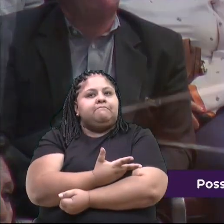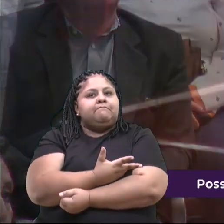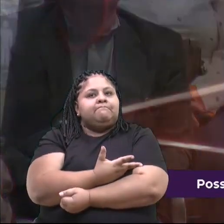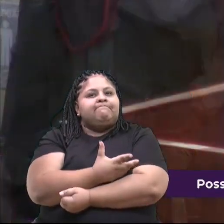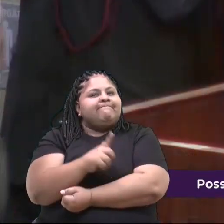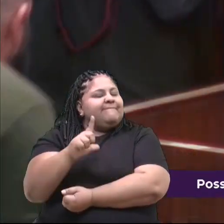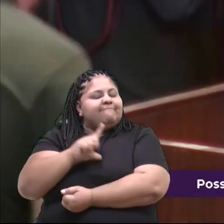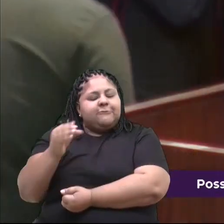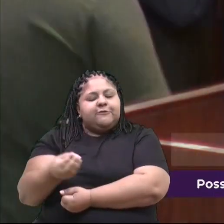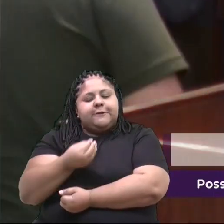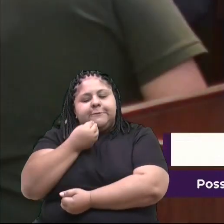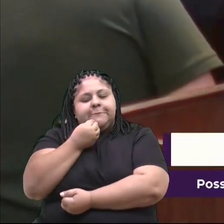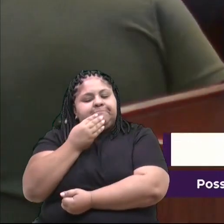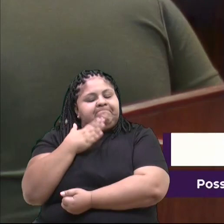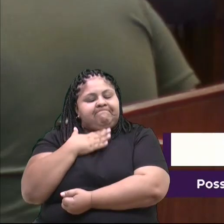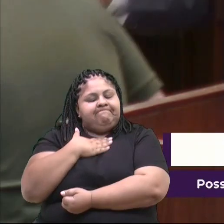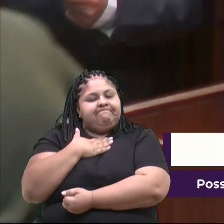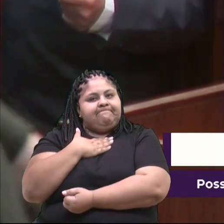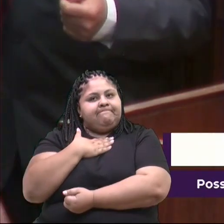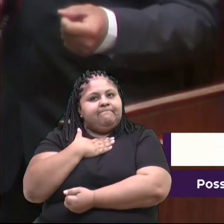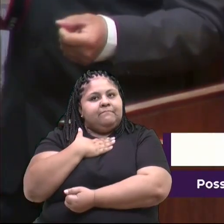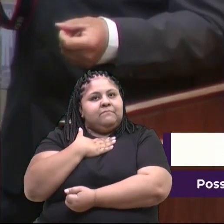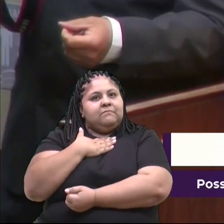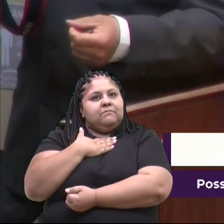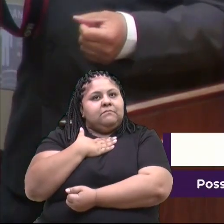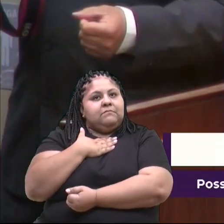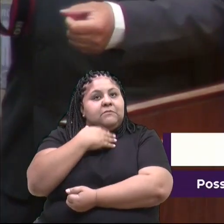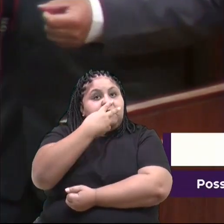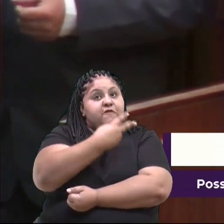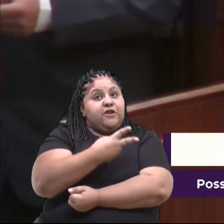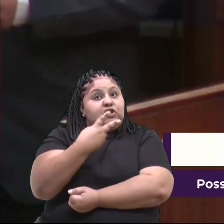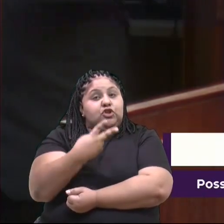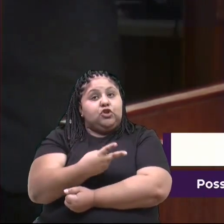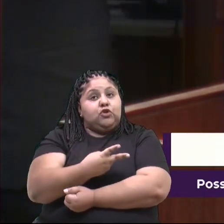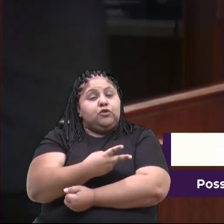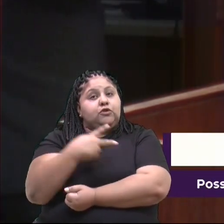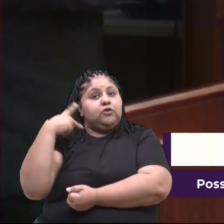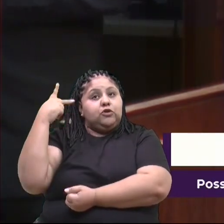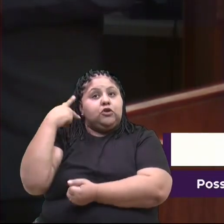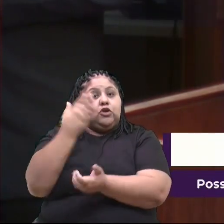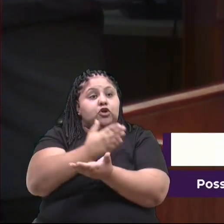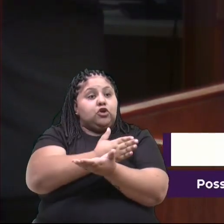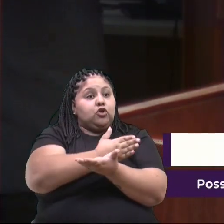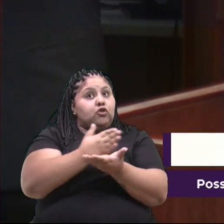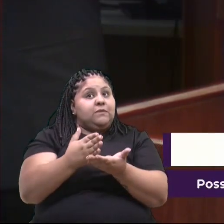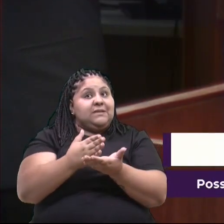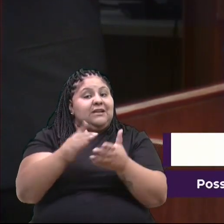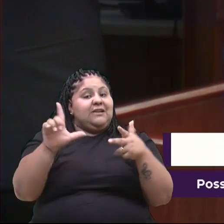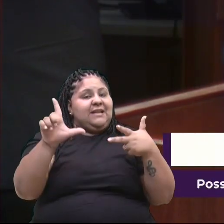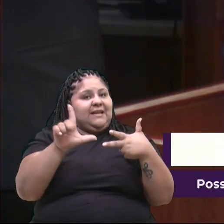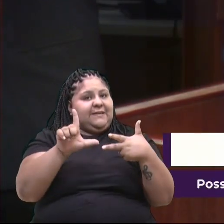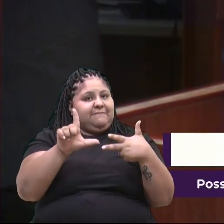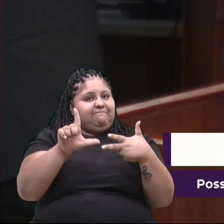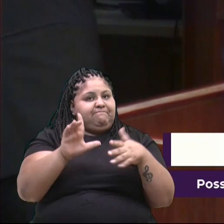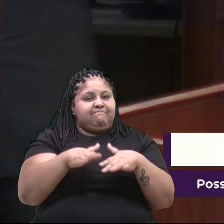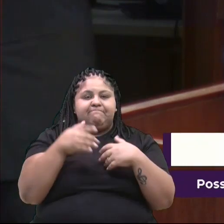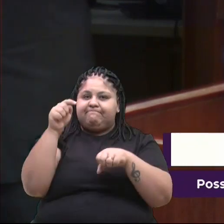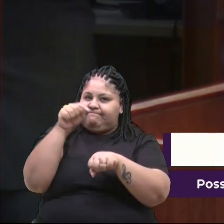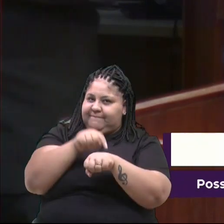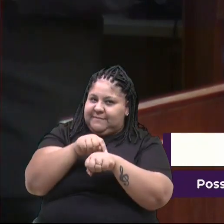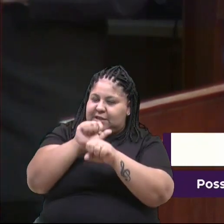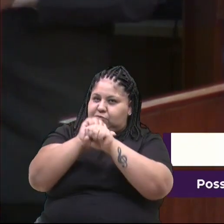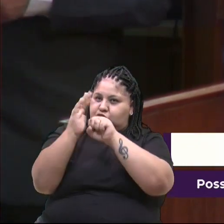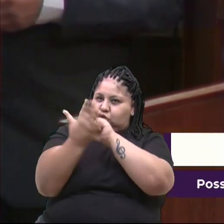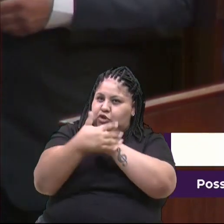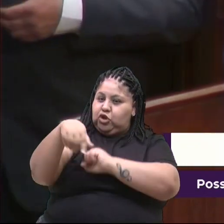tive essa oportunidade, nem eu, nem os meus 22 colegas que ingressaram comigo nessa legislatura. Em tempos de